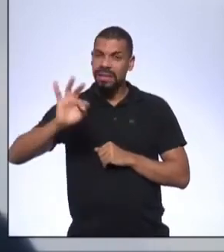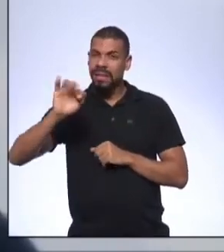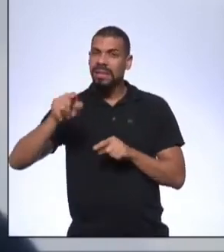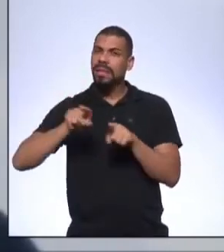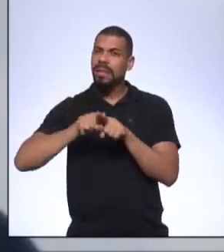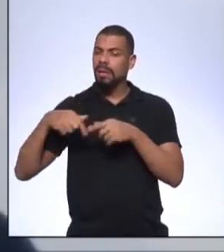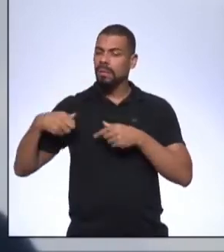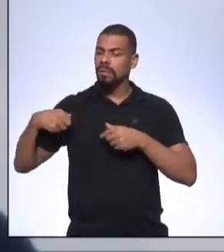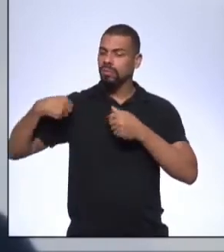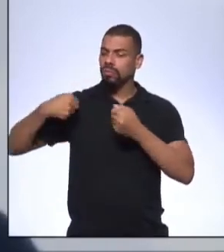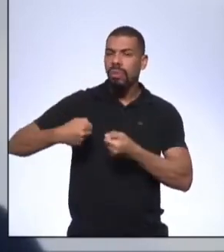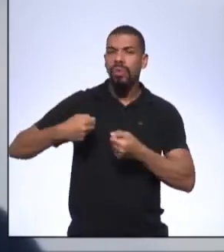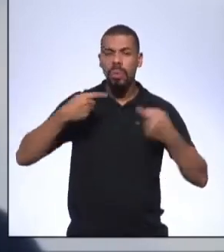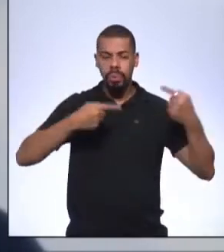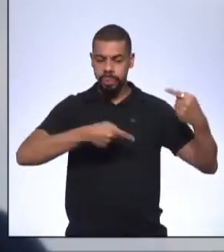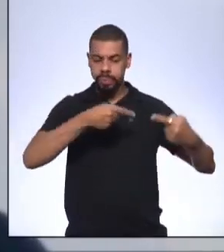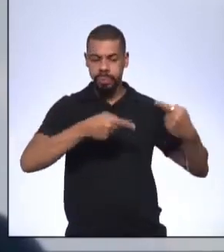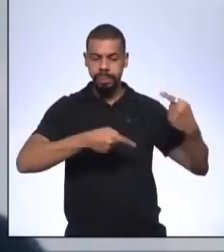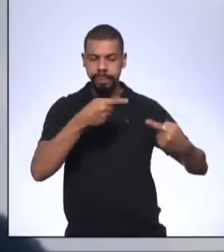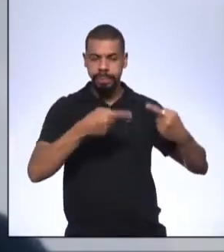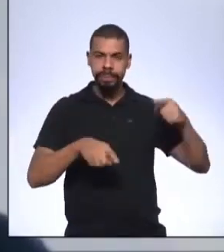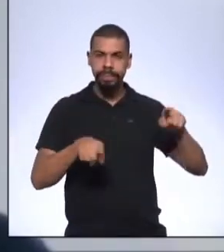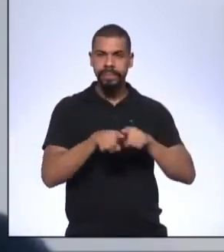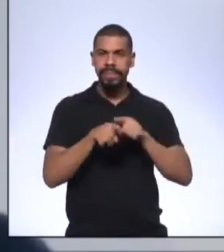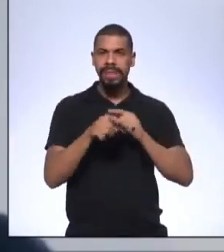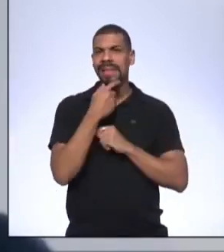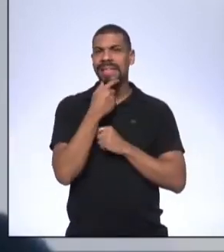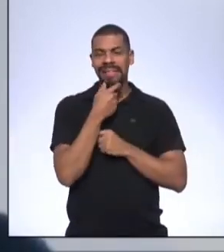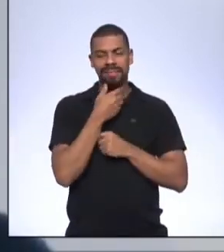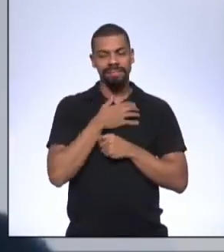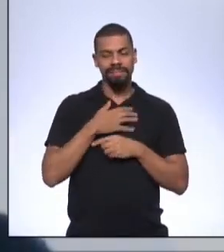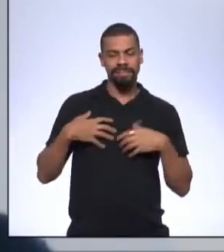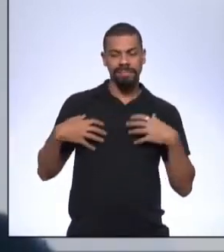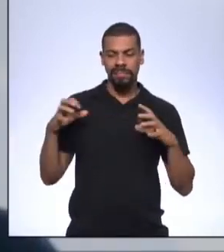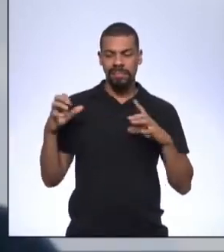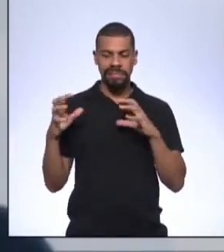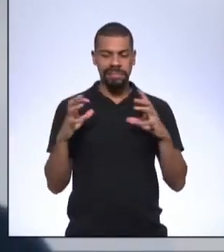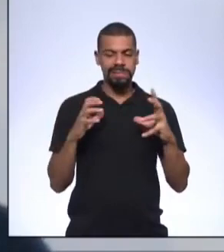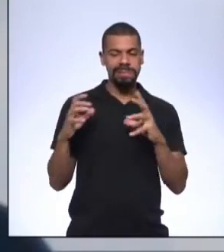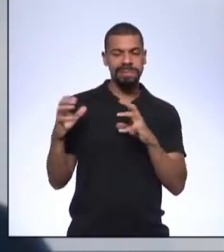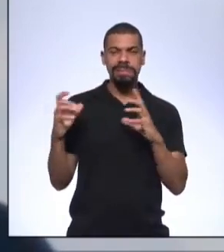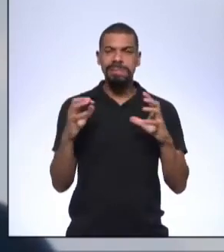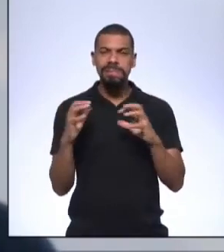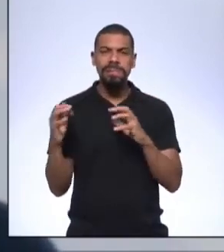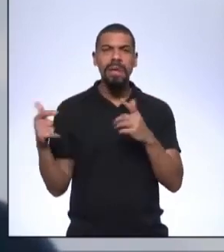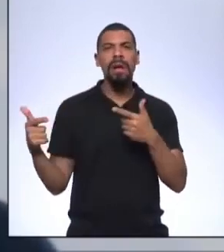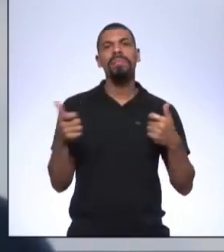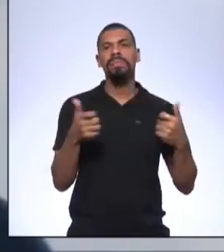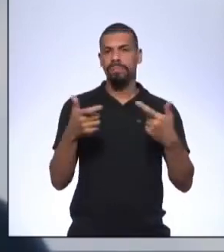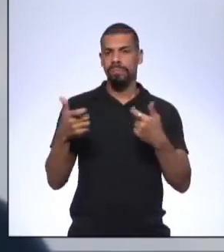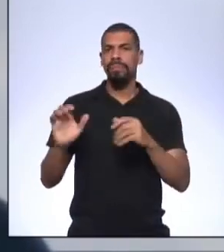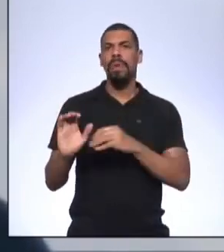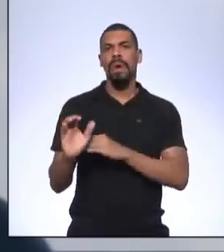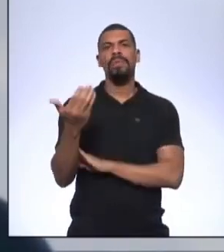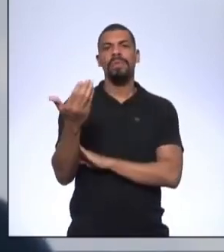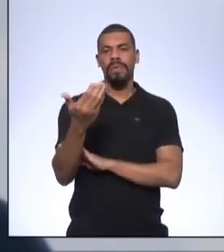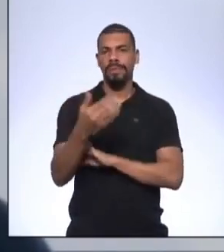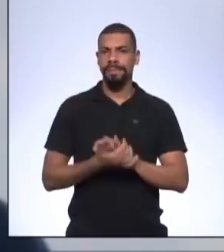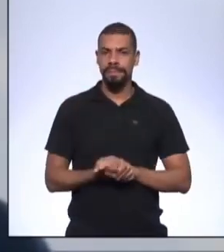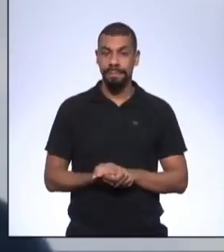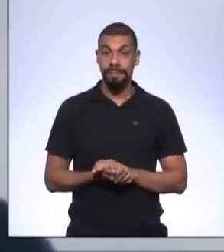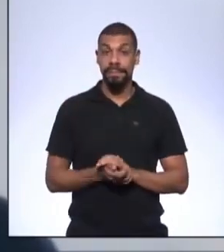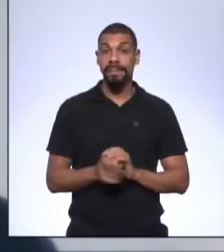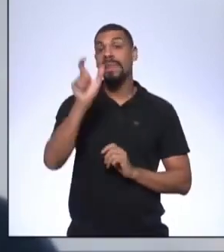si o poder político, aí a Inglaterra começou a não gostar muito da ideia, né? E aí o conflito veio. E um